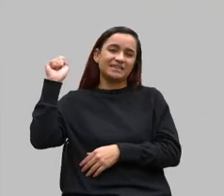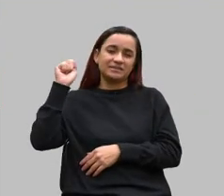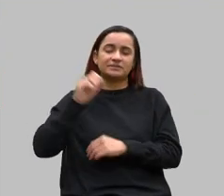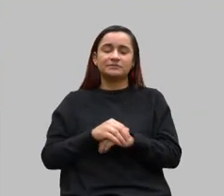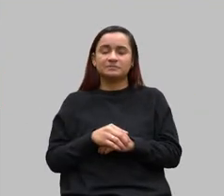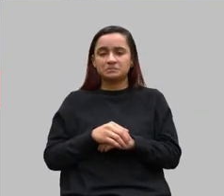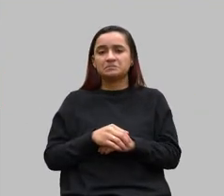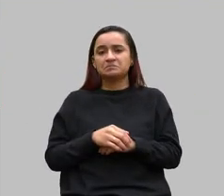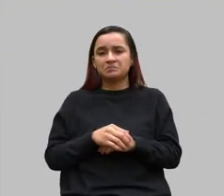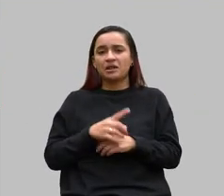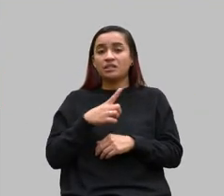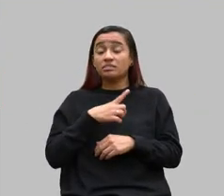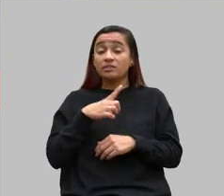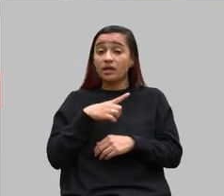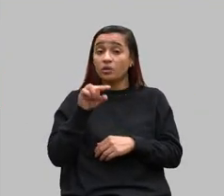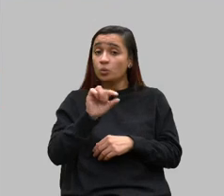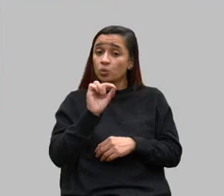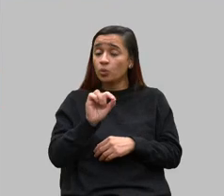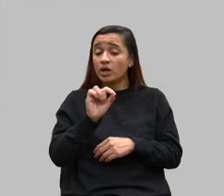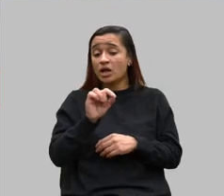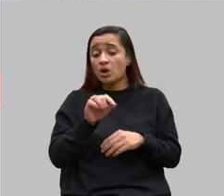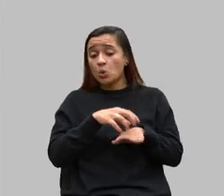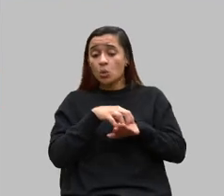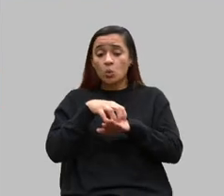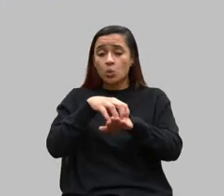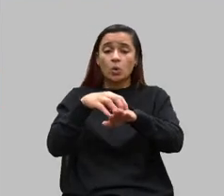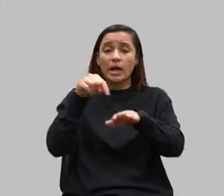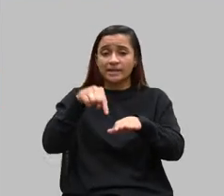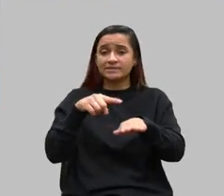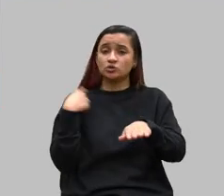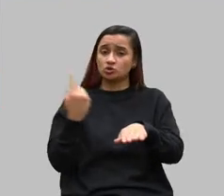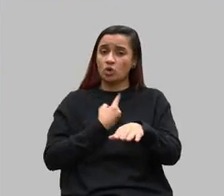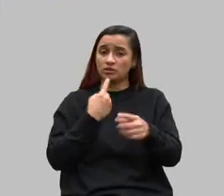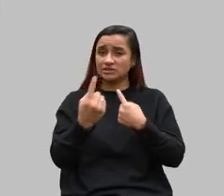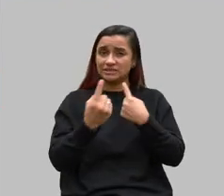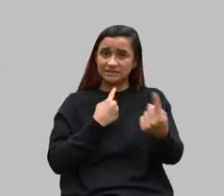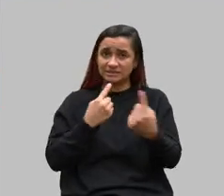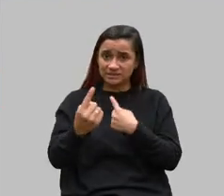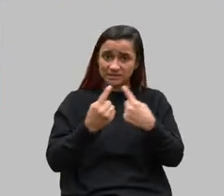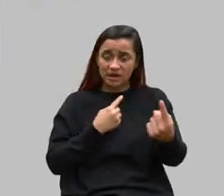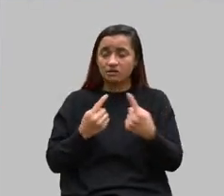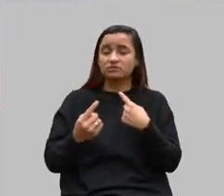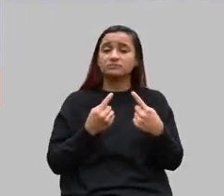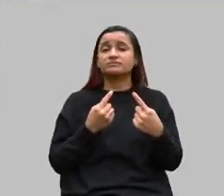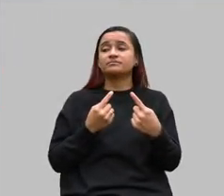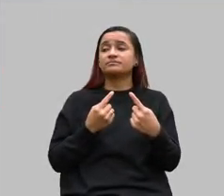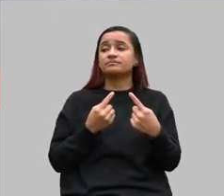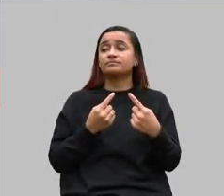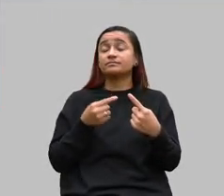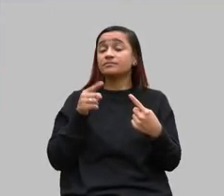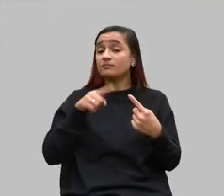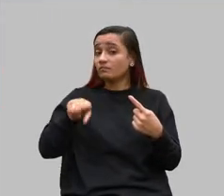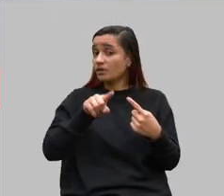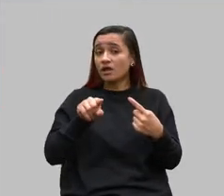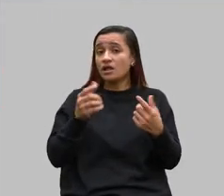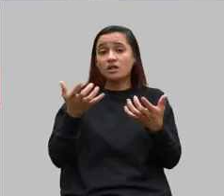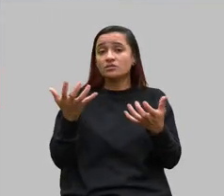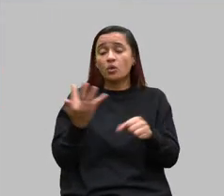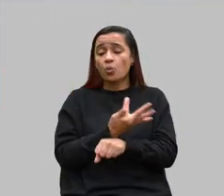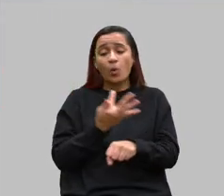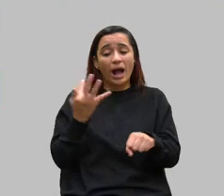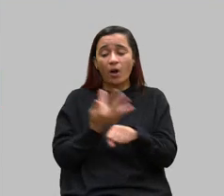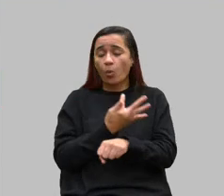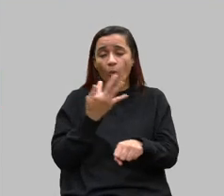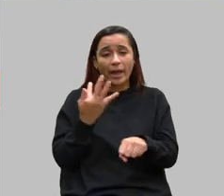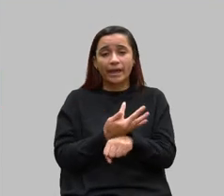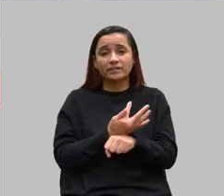transportes as nossas estradas Fernando as nossas estradas elas não suportam o transporte de miné nós